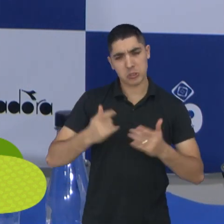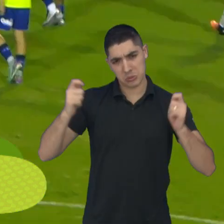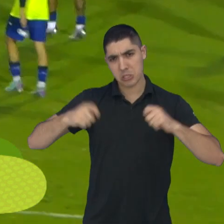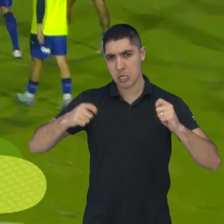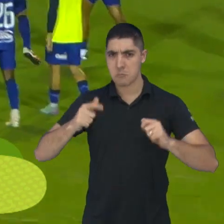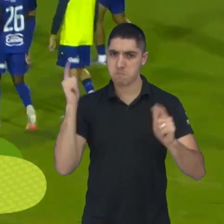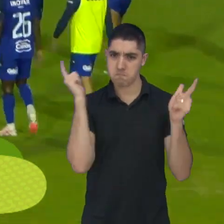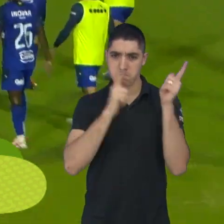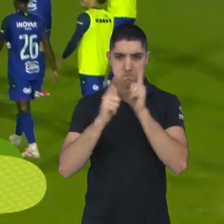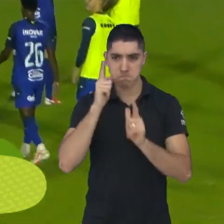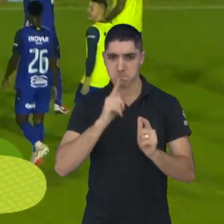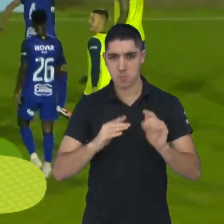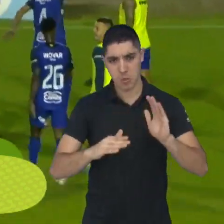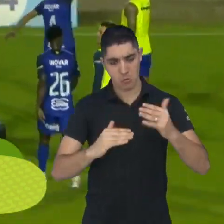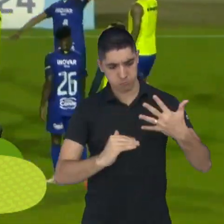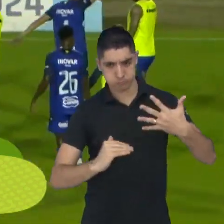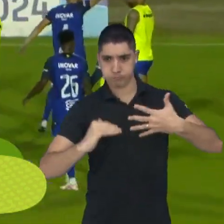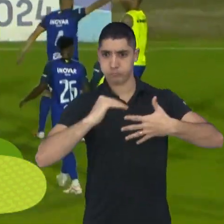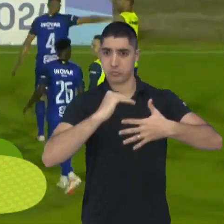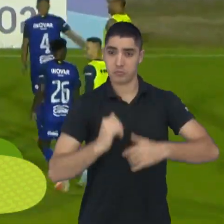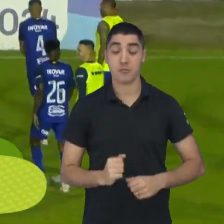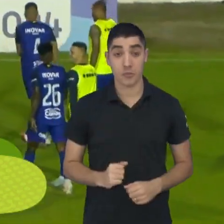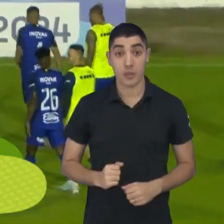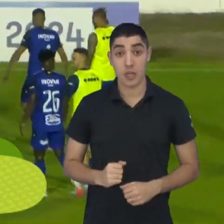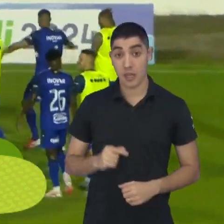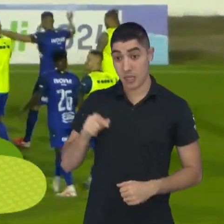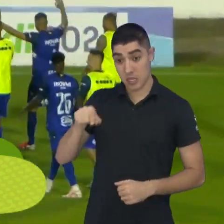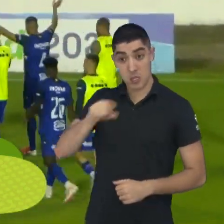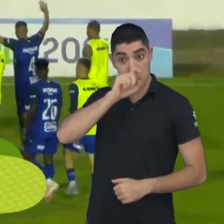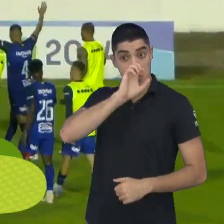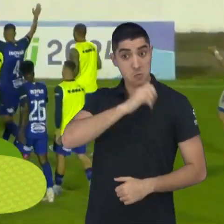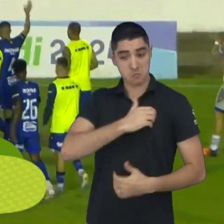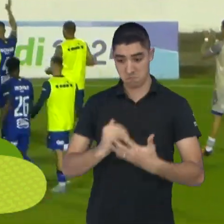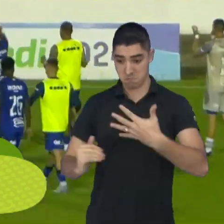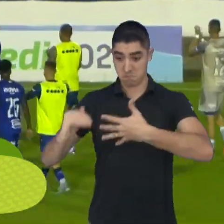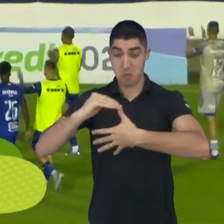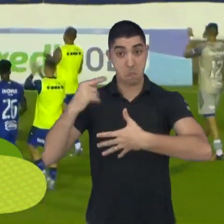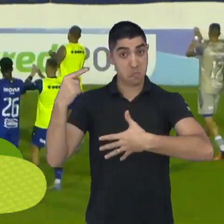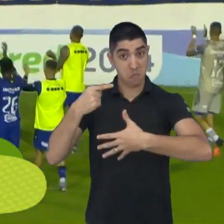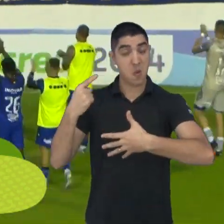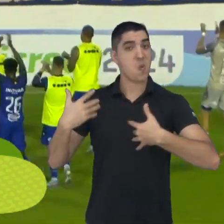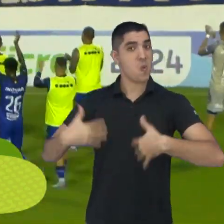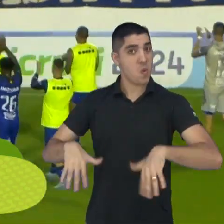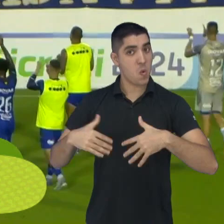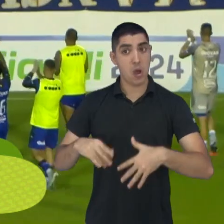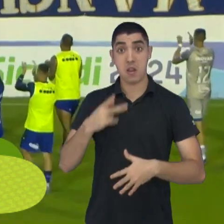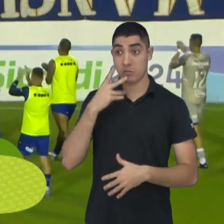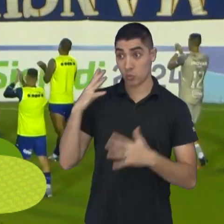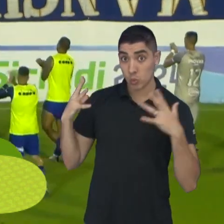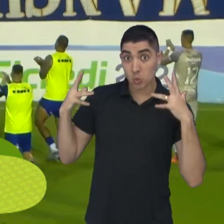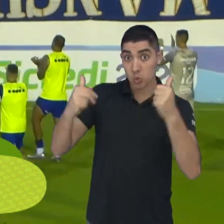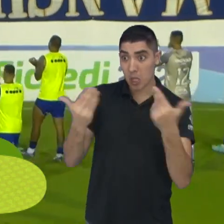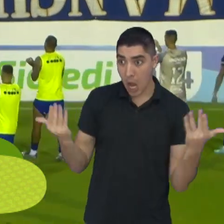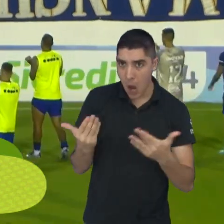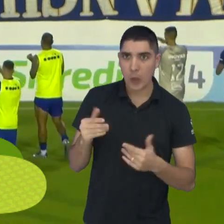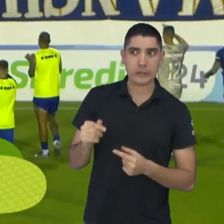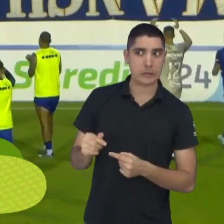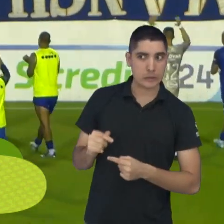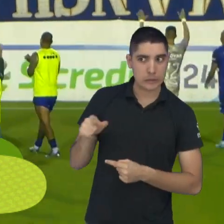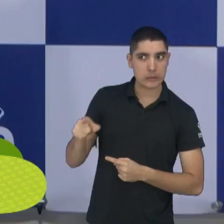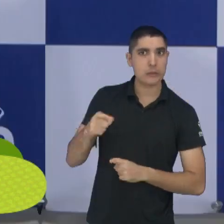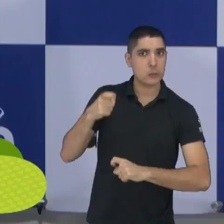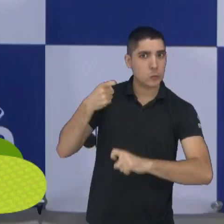gabaritando. A liderança também deixa o time em evidência e torna o São José um adversário a ser batido do